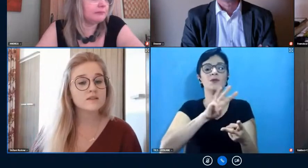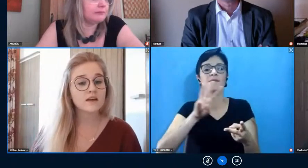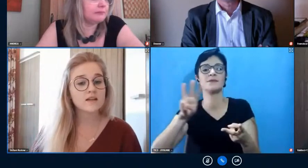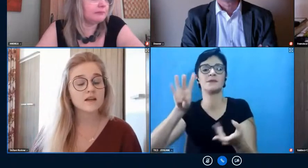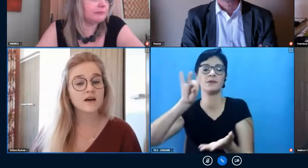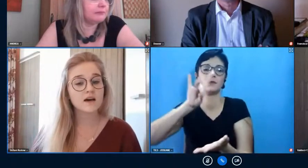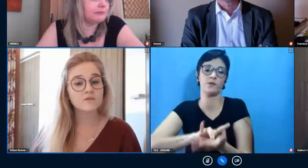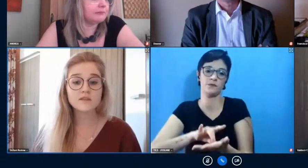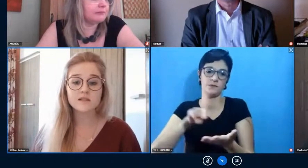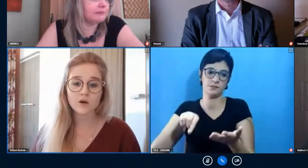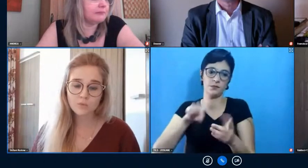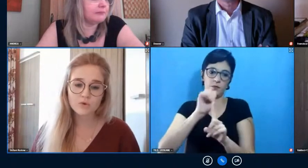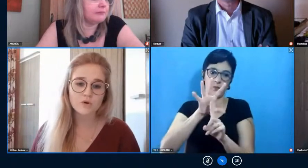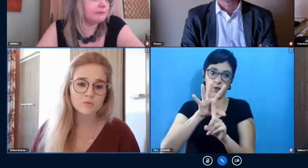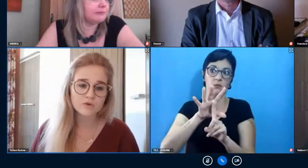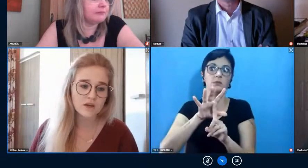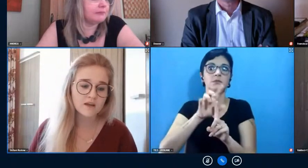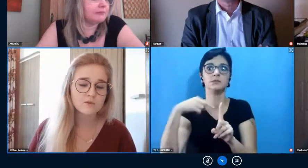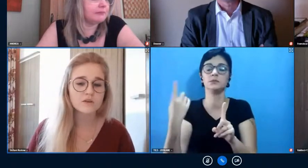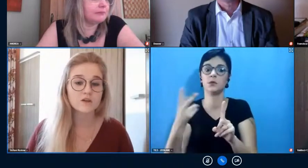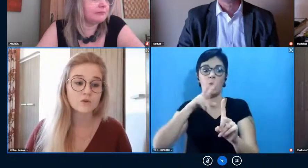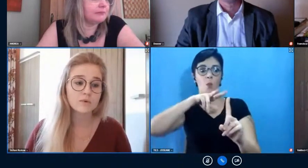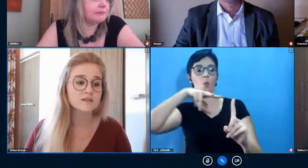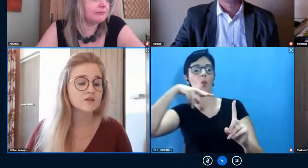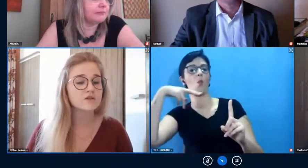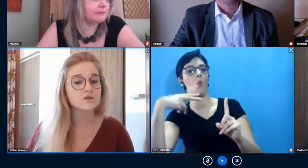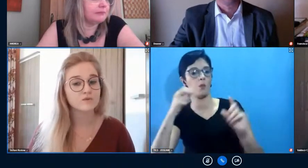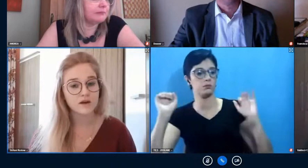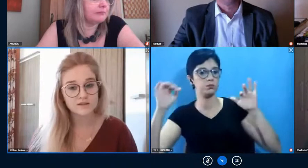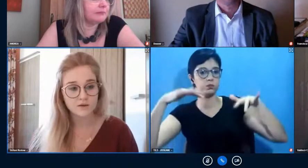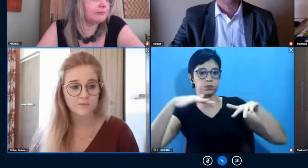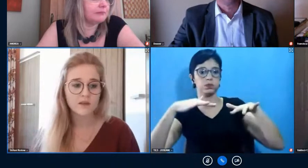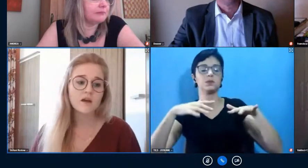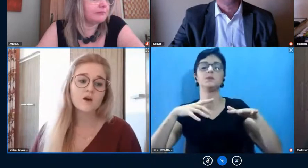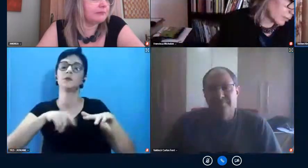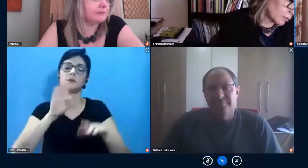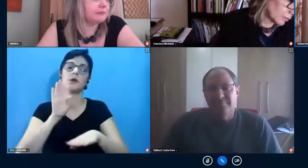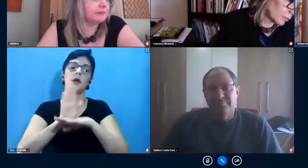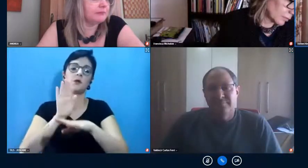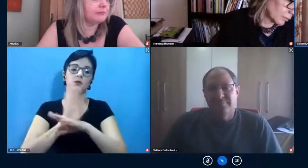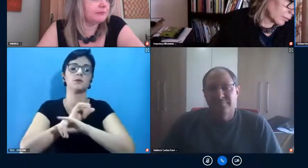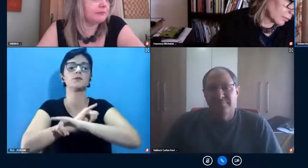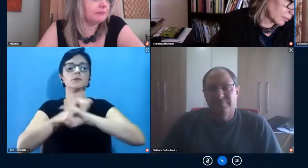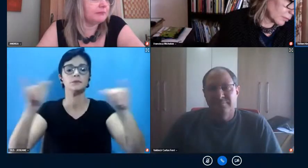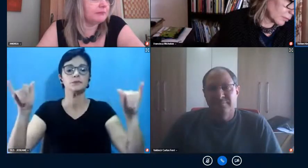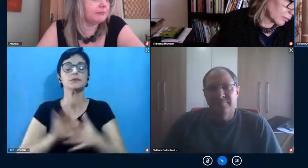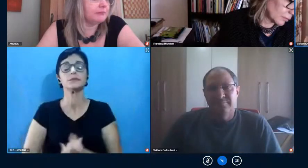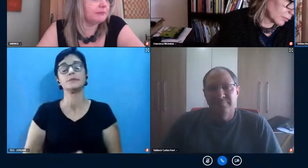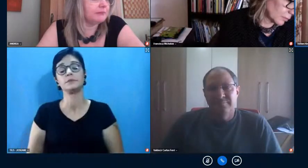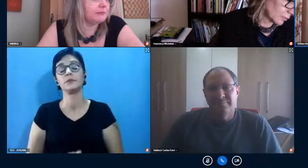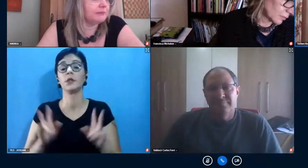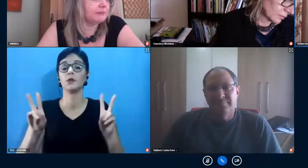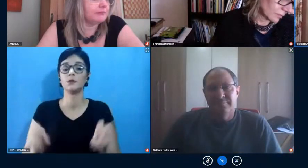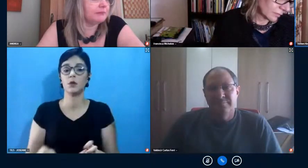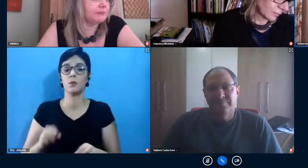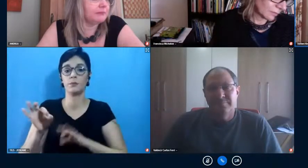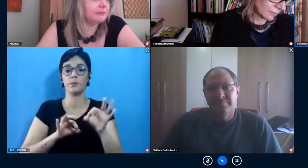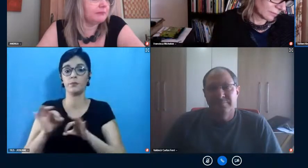deu uma certa visão para o nosso projeto, que ajudou bastante na divulgação. Com relação ao projeto se manter